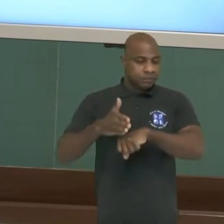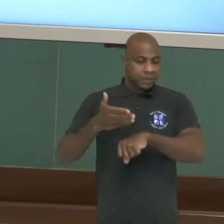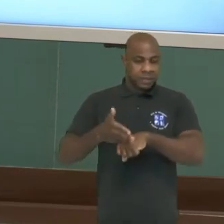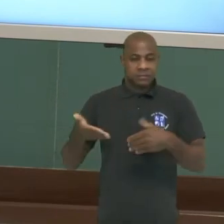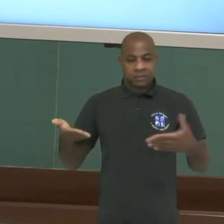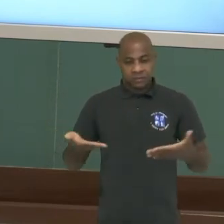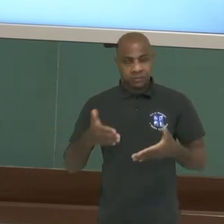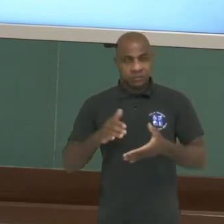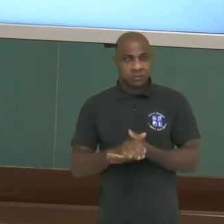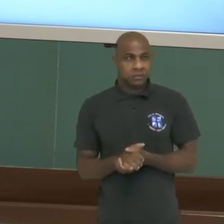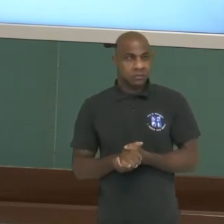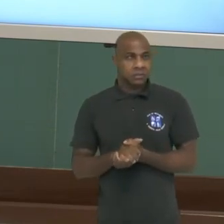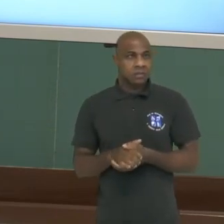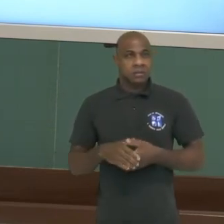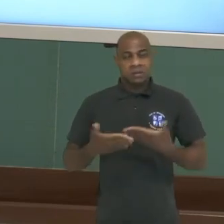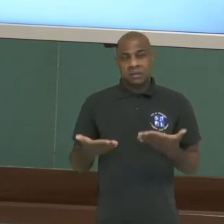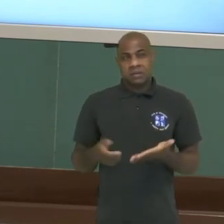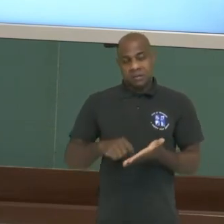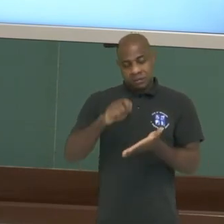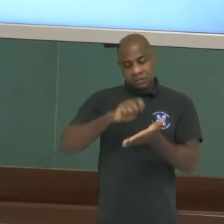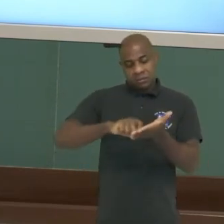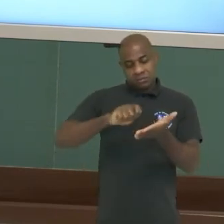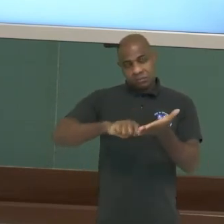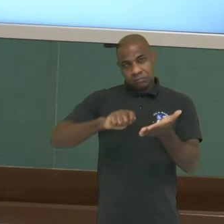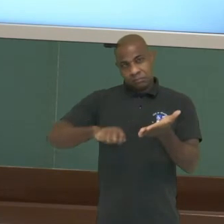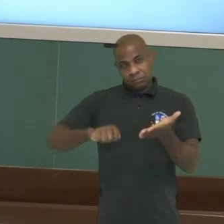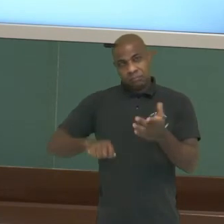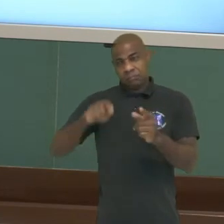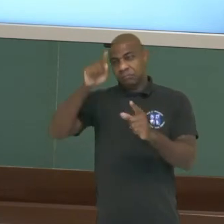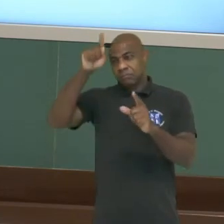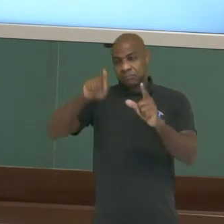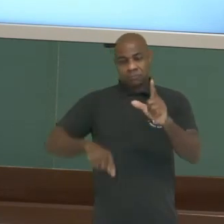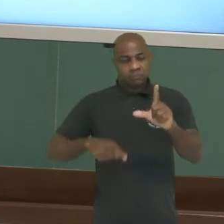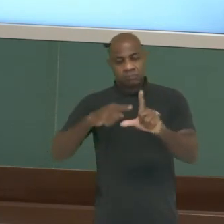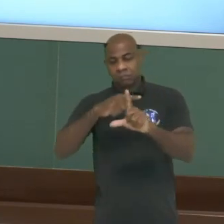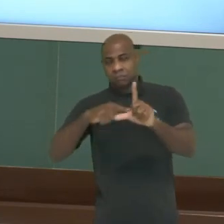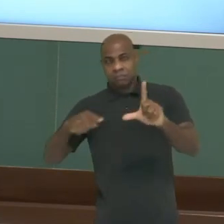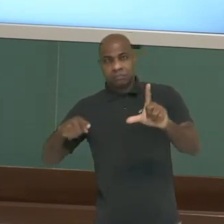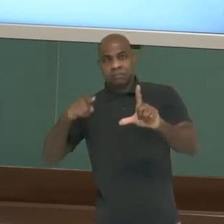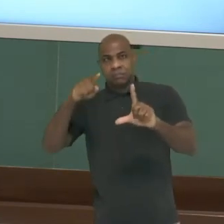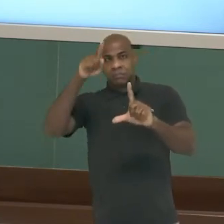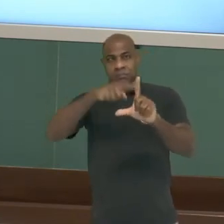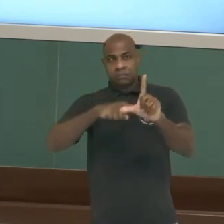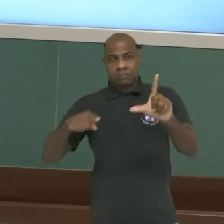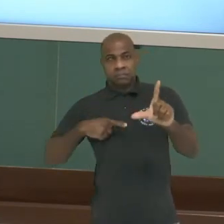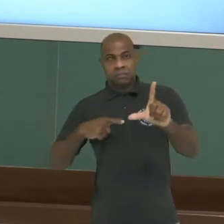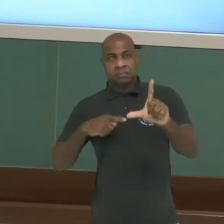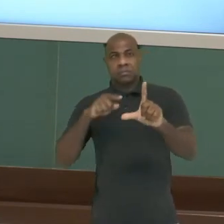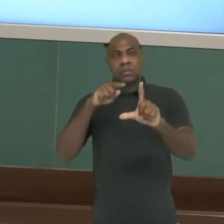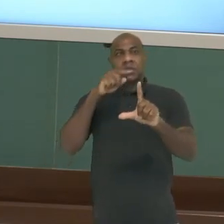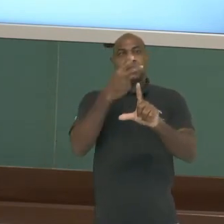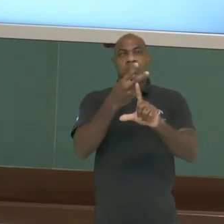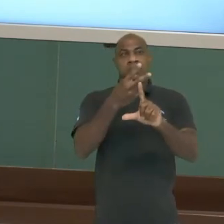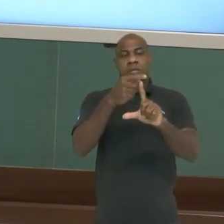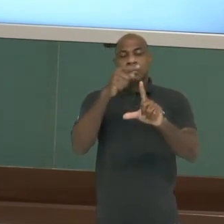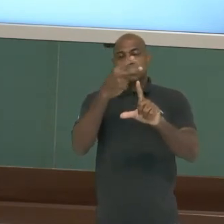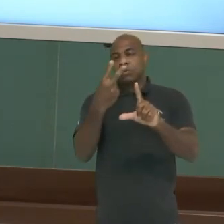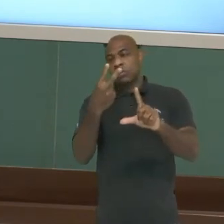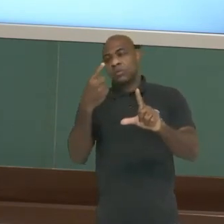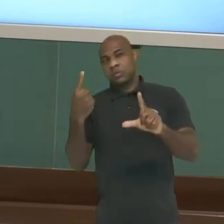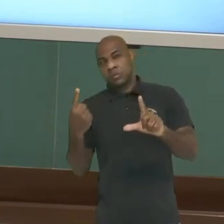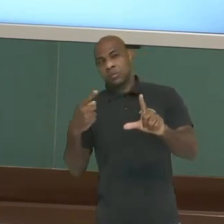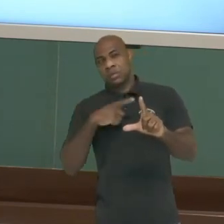de hoje. Escrever a equação da reta que passa pelos pontos 2 e 1 e que tem